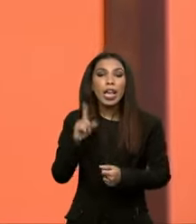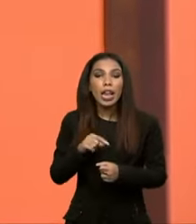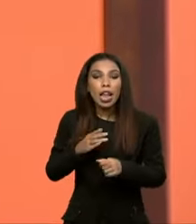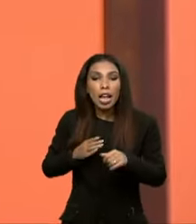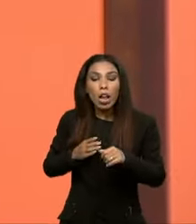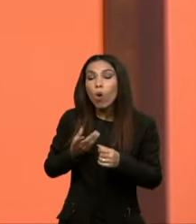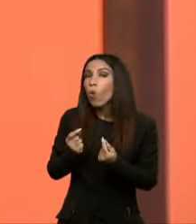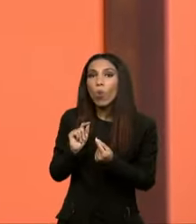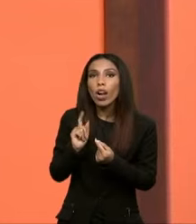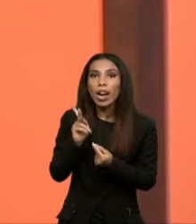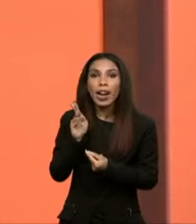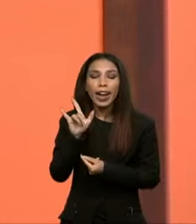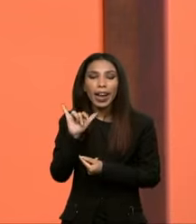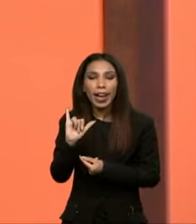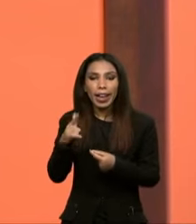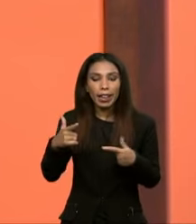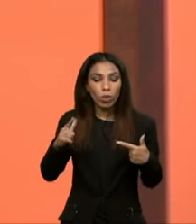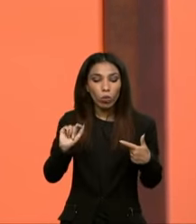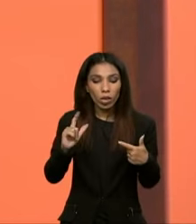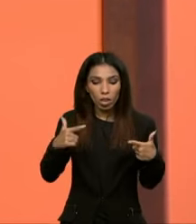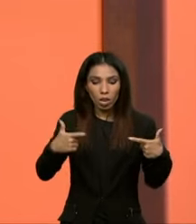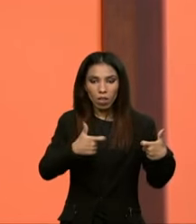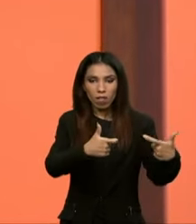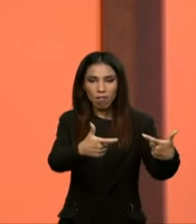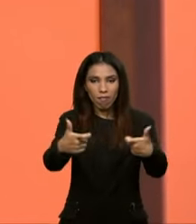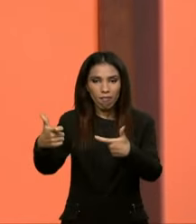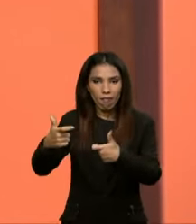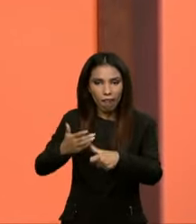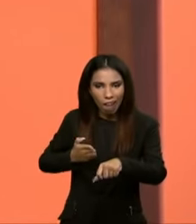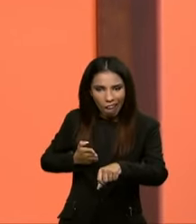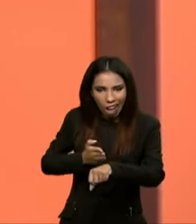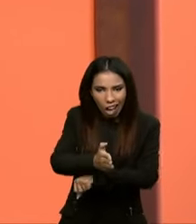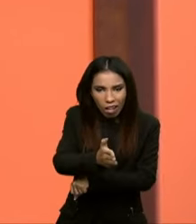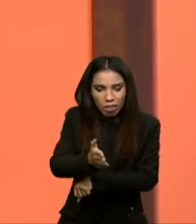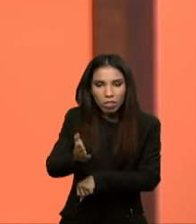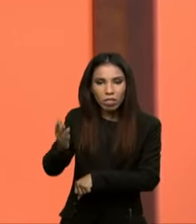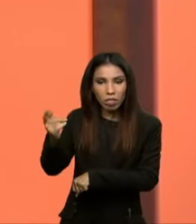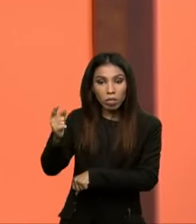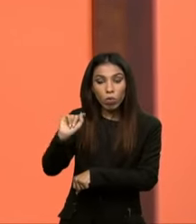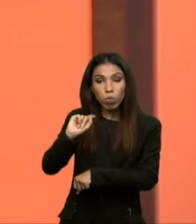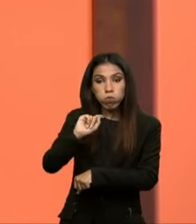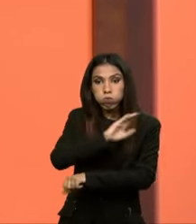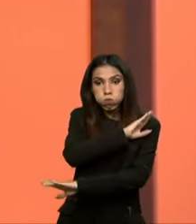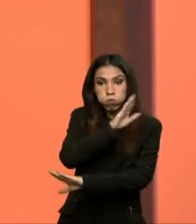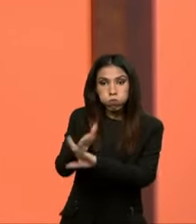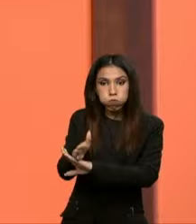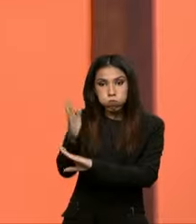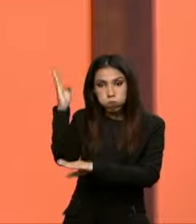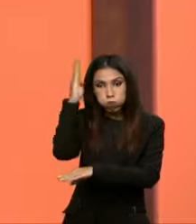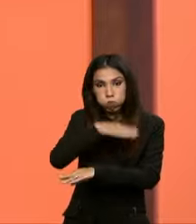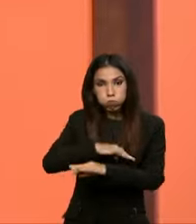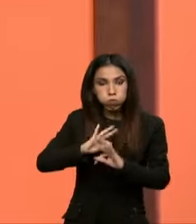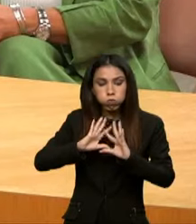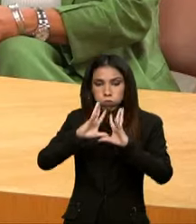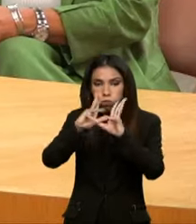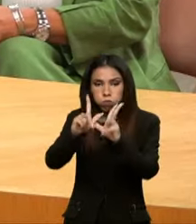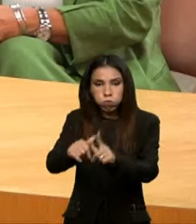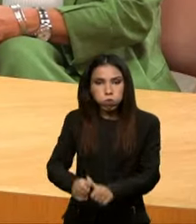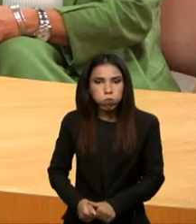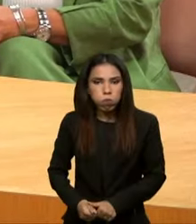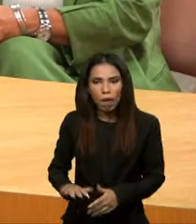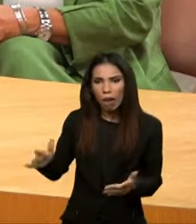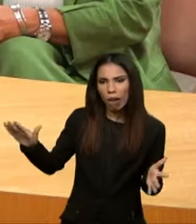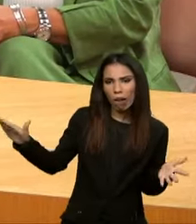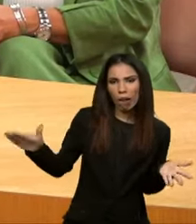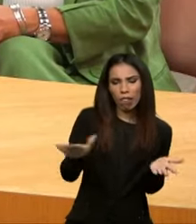guerra. Ela entra pra resolver, ela fica... Pra acabar com a maldade, bolada, né? E ela que acaba e ela que vence. Acaba com o ego também, sabia? É, com tudo. É, ela é a